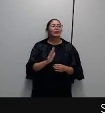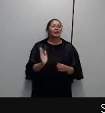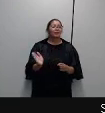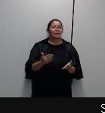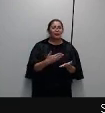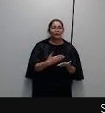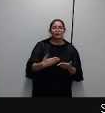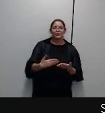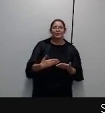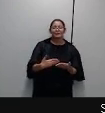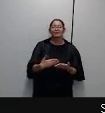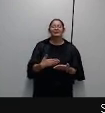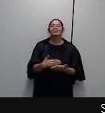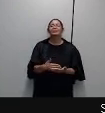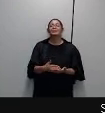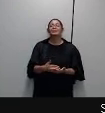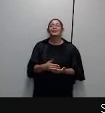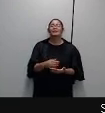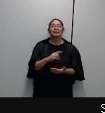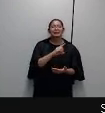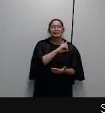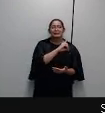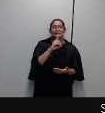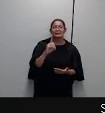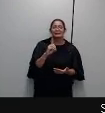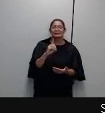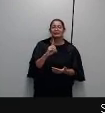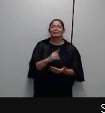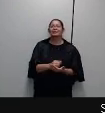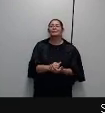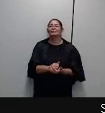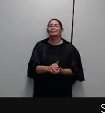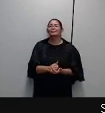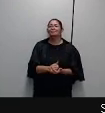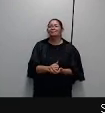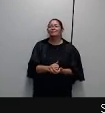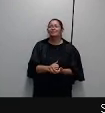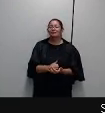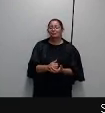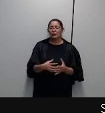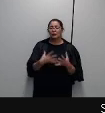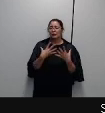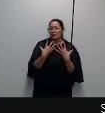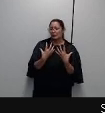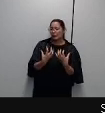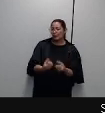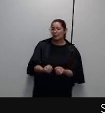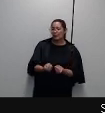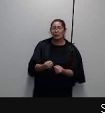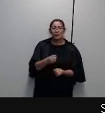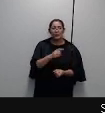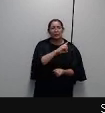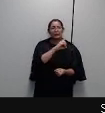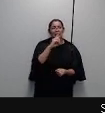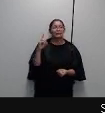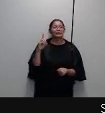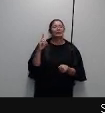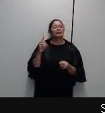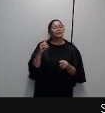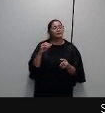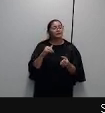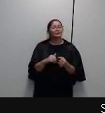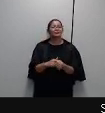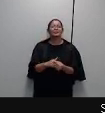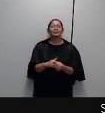substitutiva para a criação deste juízo tomando a base a mesma considerada